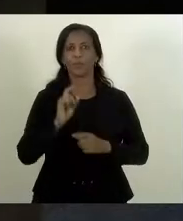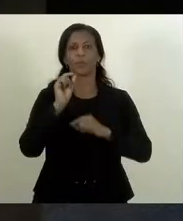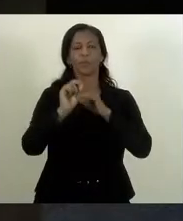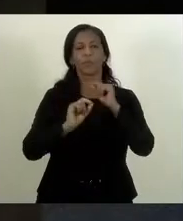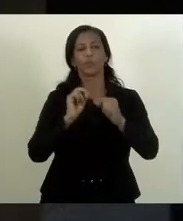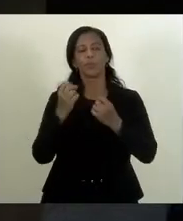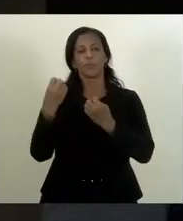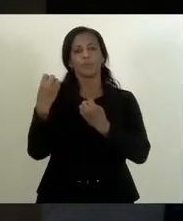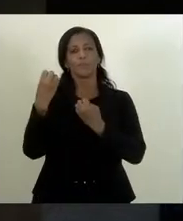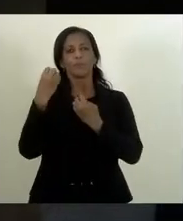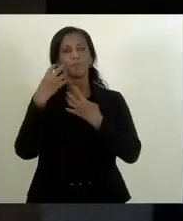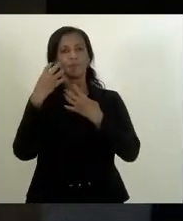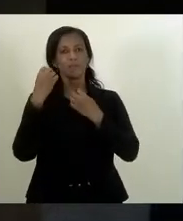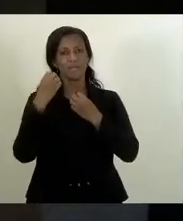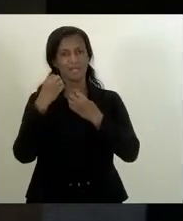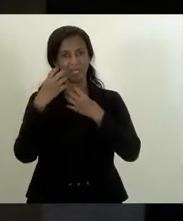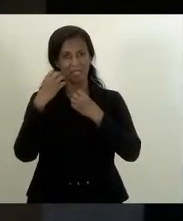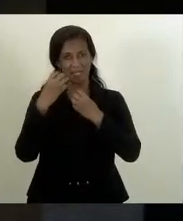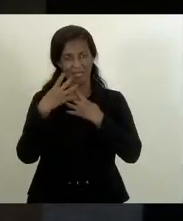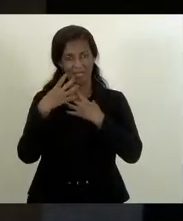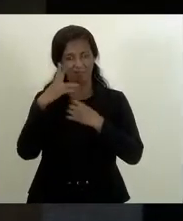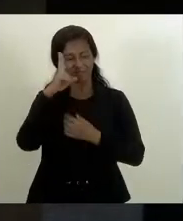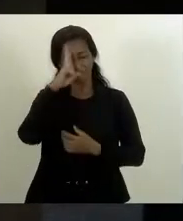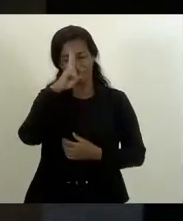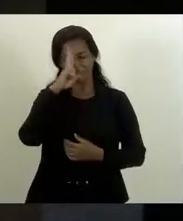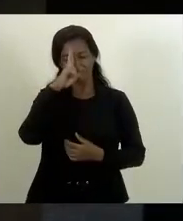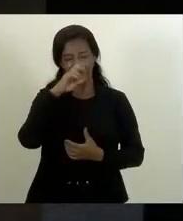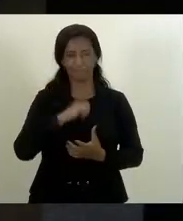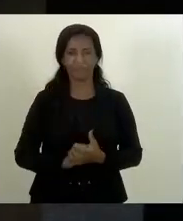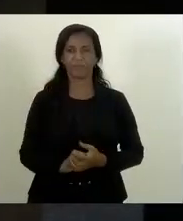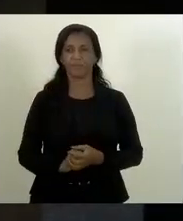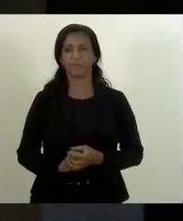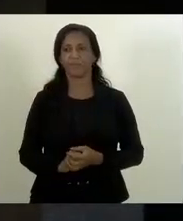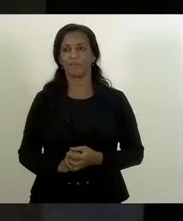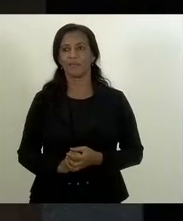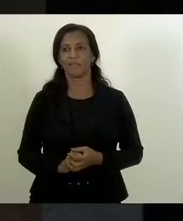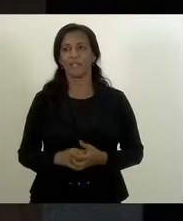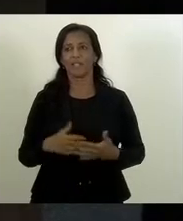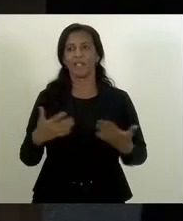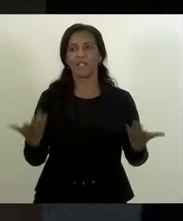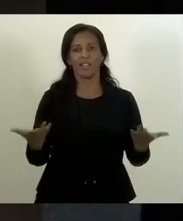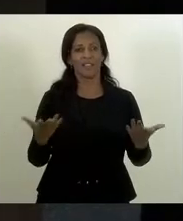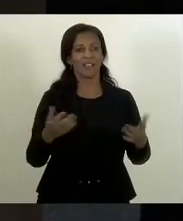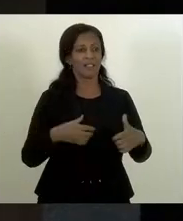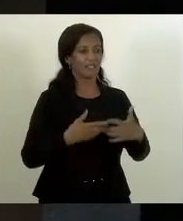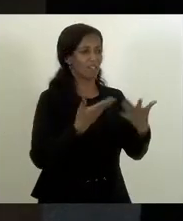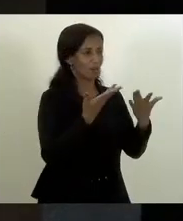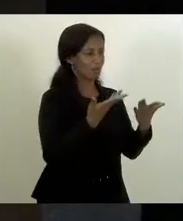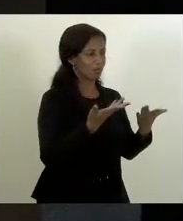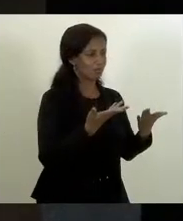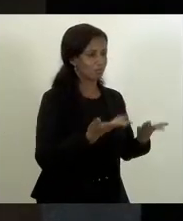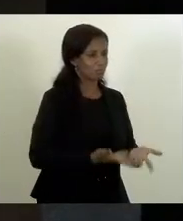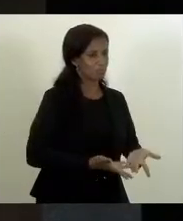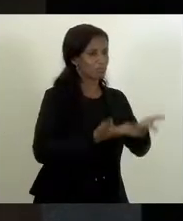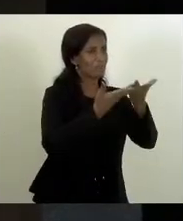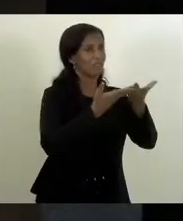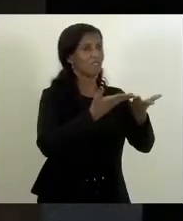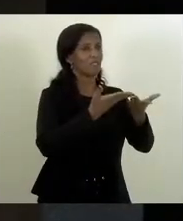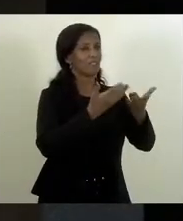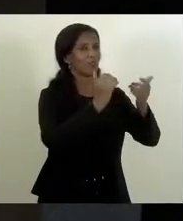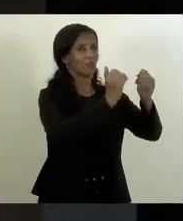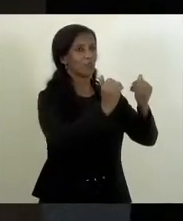ensina a microhistória. É aquela que não privilegia os